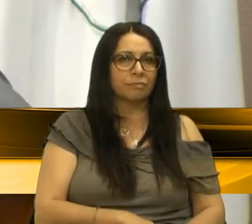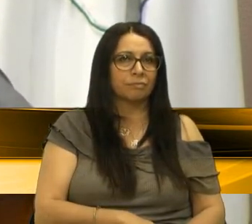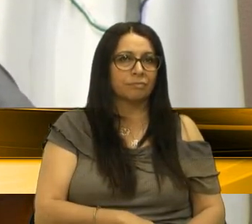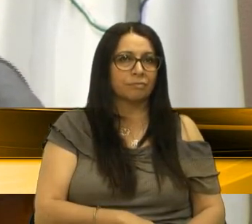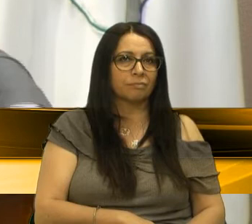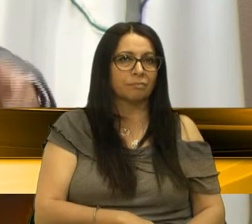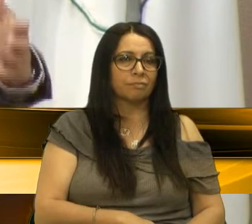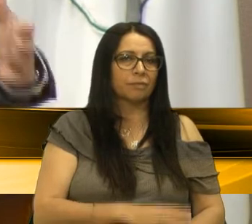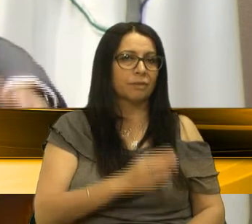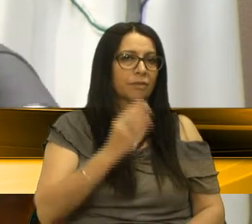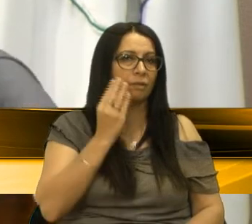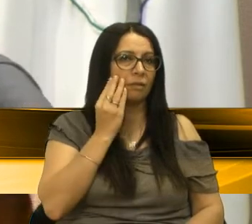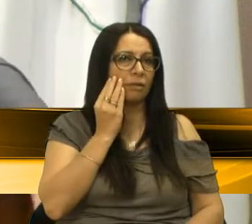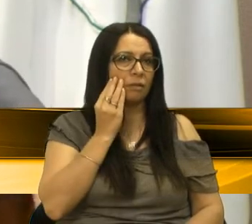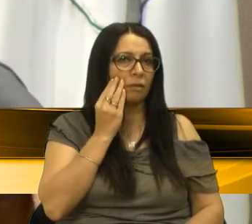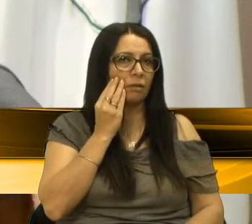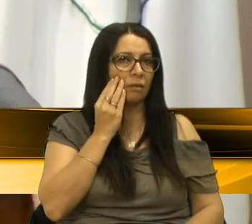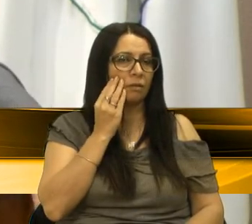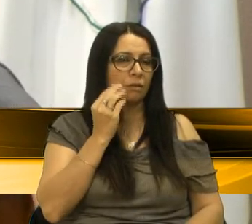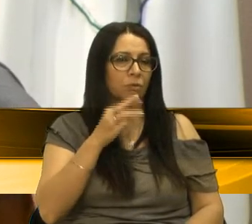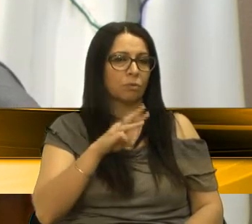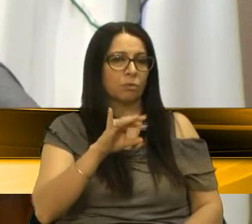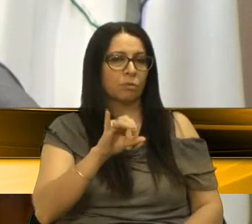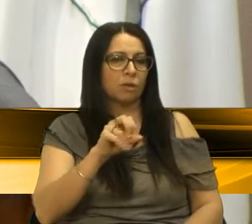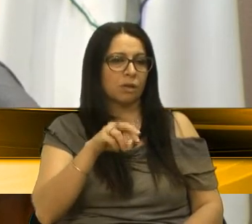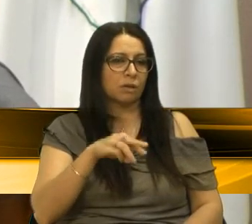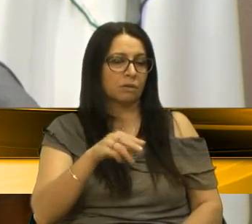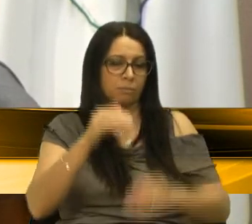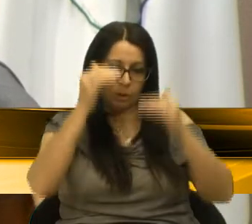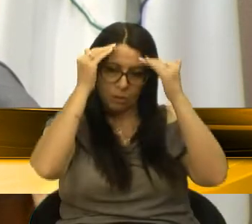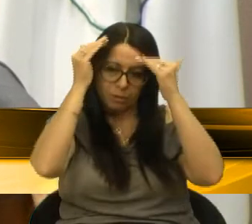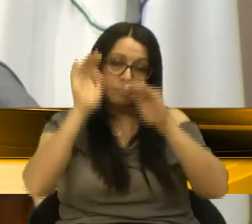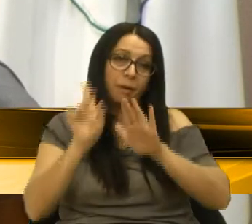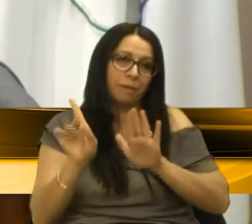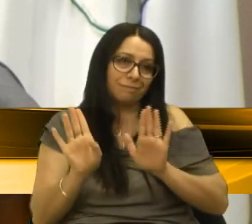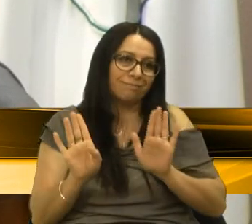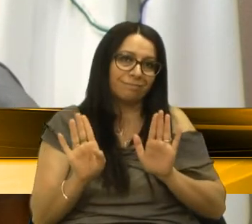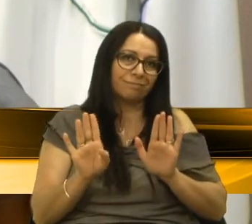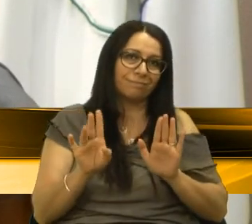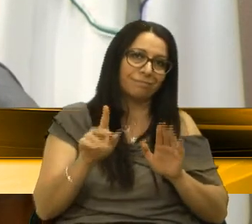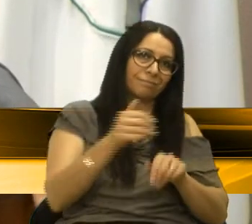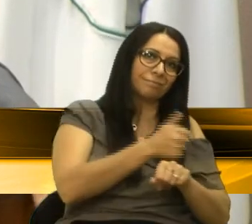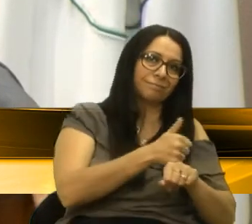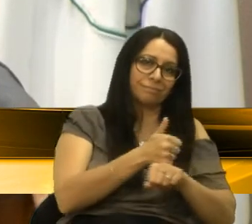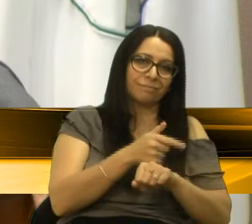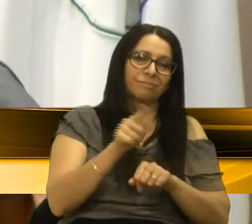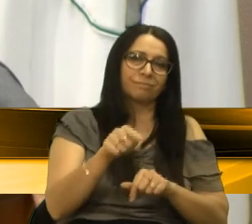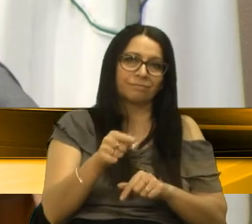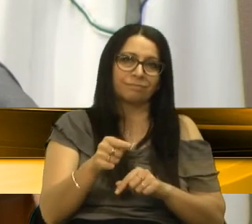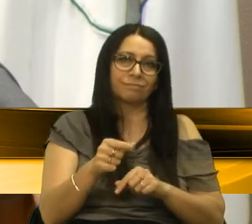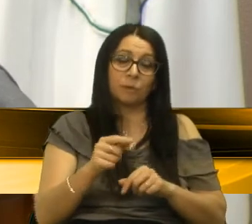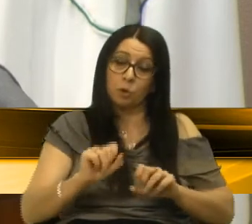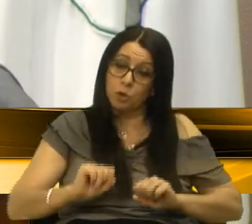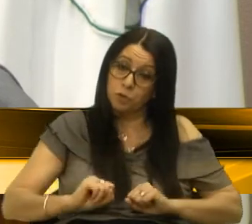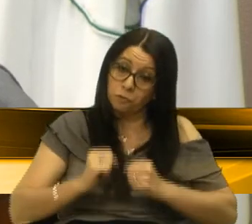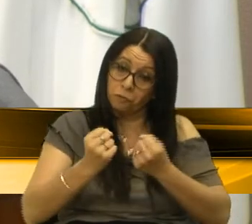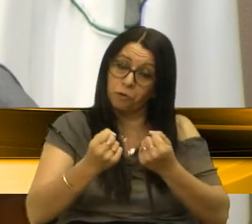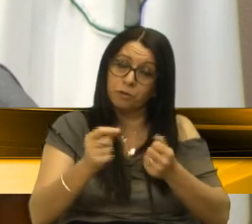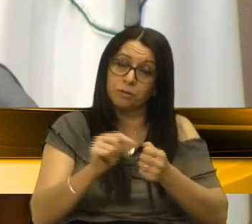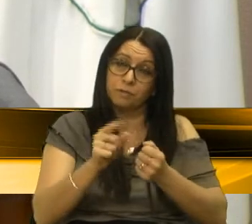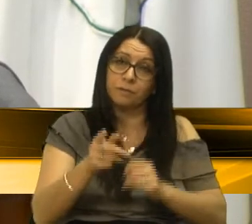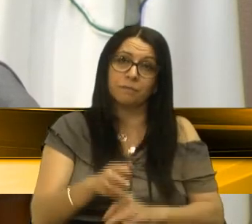doutora Cássia, doutor William, meu respeito, né, pelos profissionais que são, pelo esforço que estão